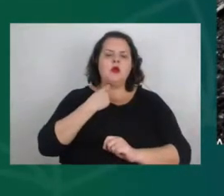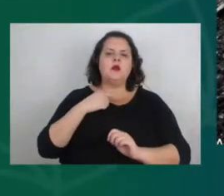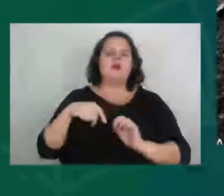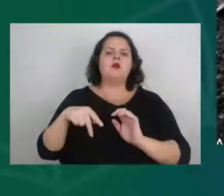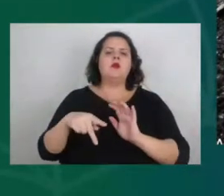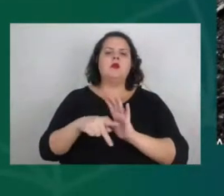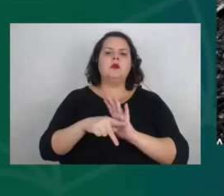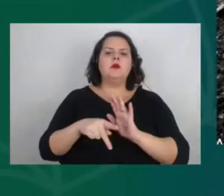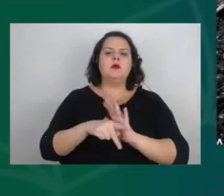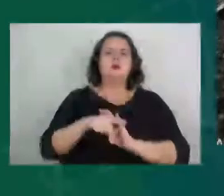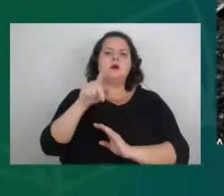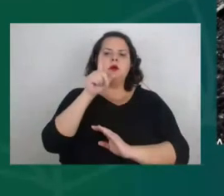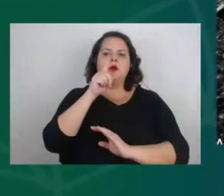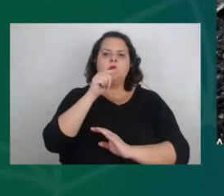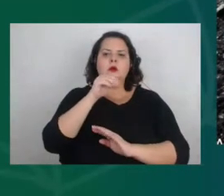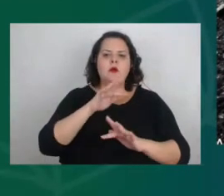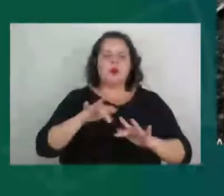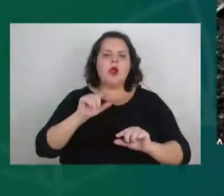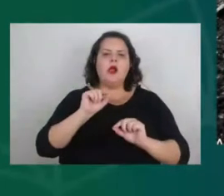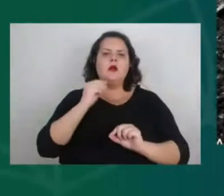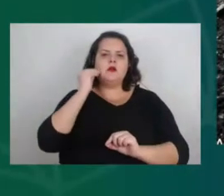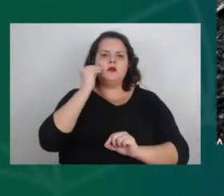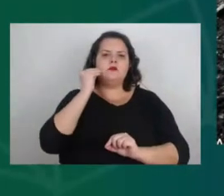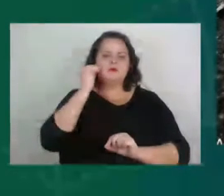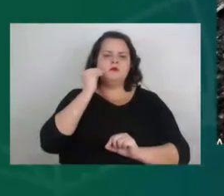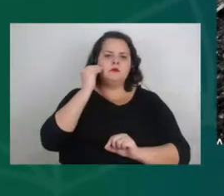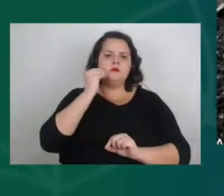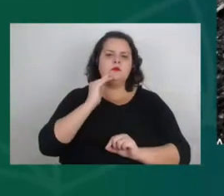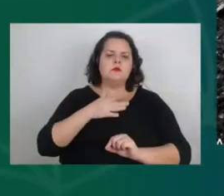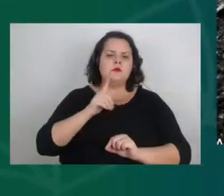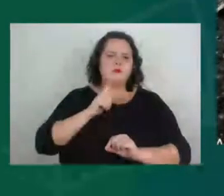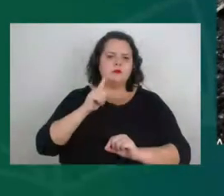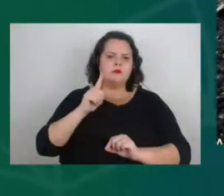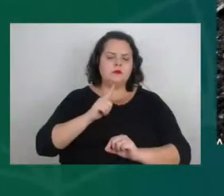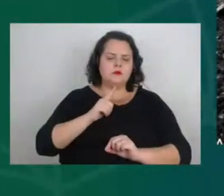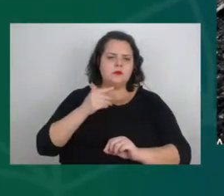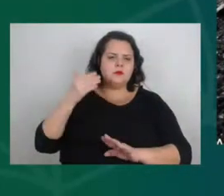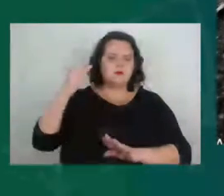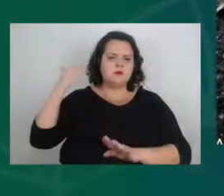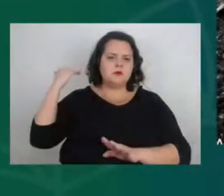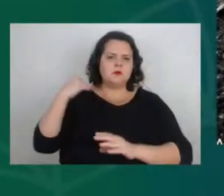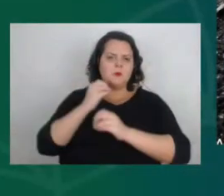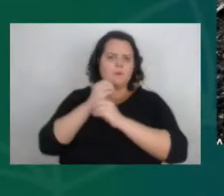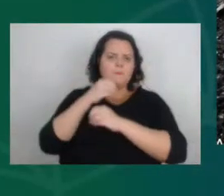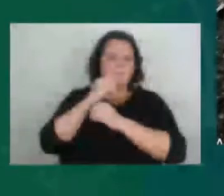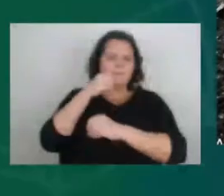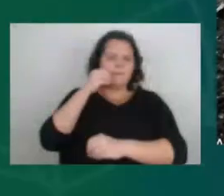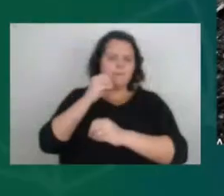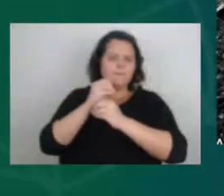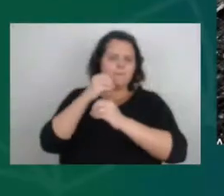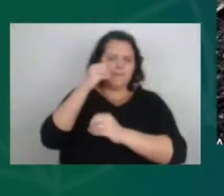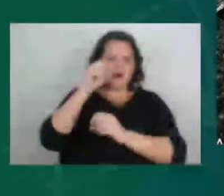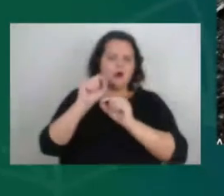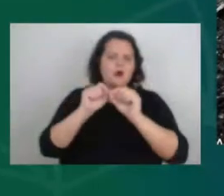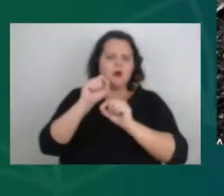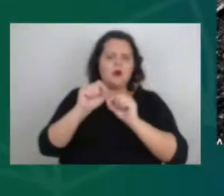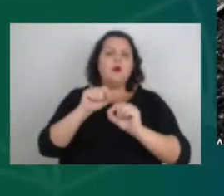uma experiência que nós temos, que nós estudamos em nosso laboratório, que trata do efeito de